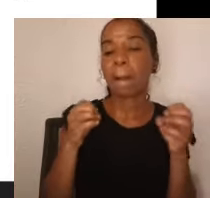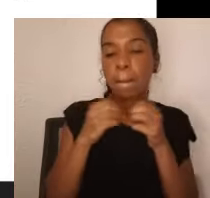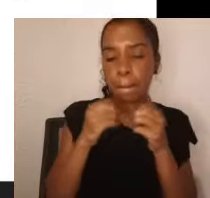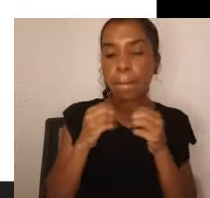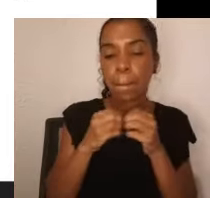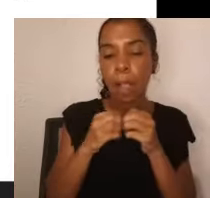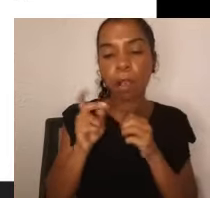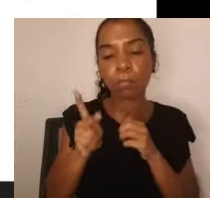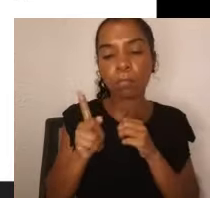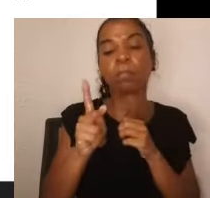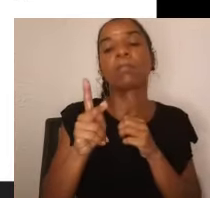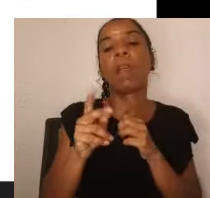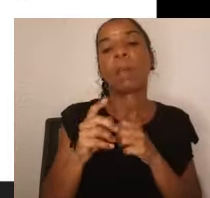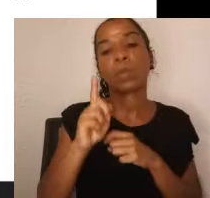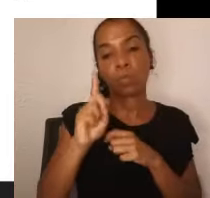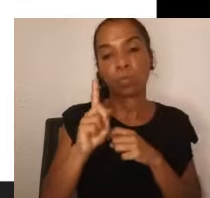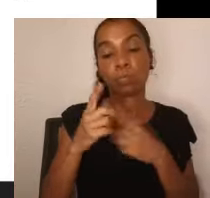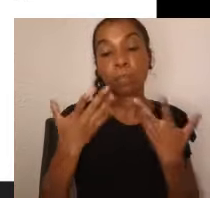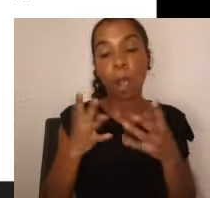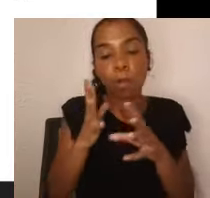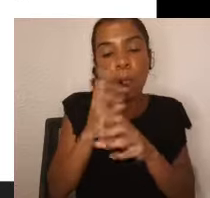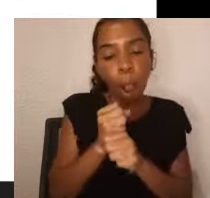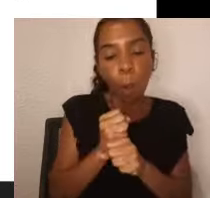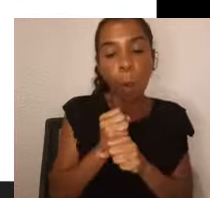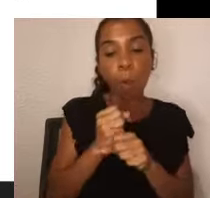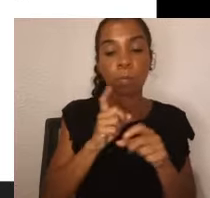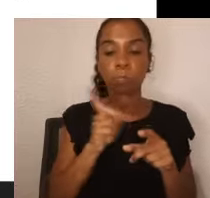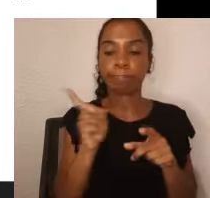de 1. Então, a gente conclui aqui que o limite